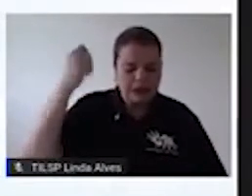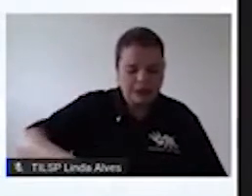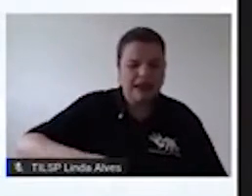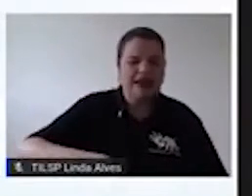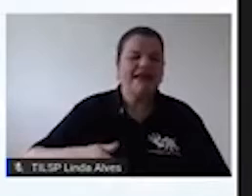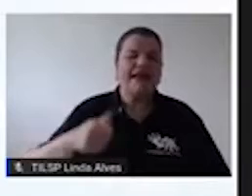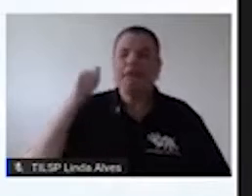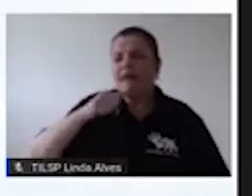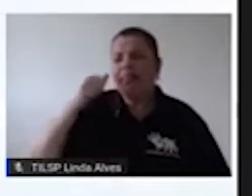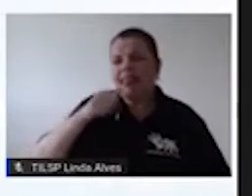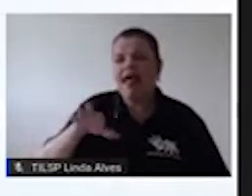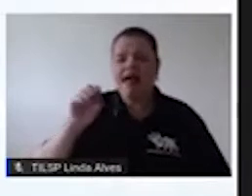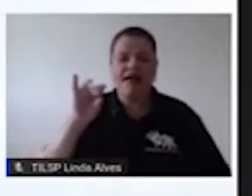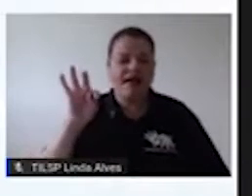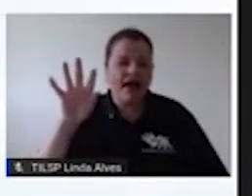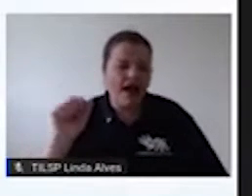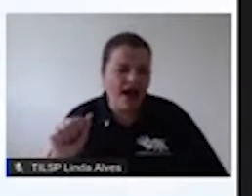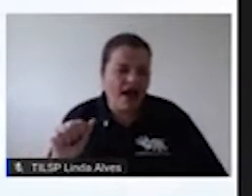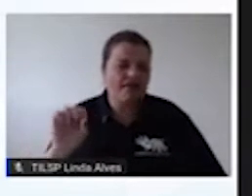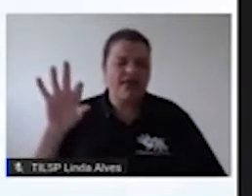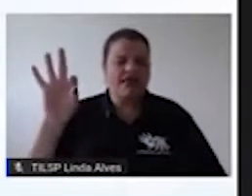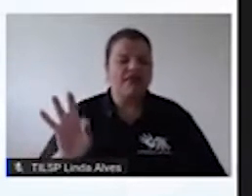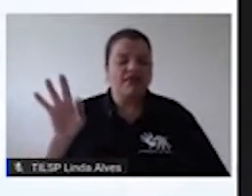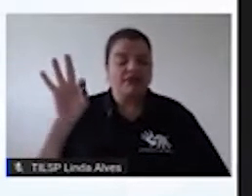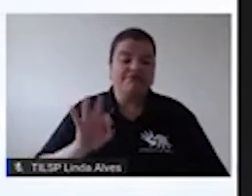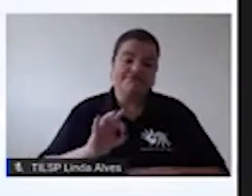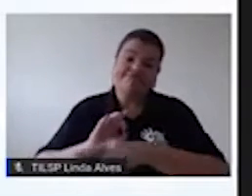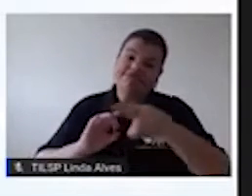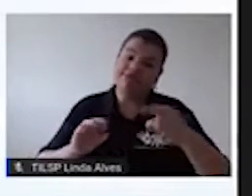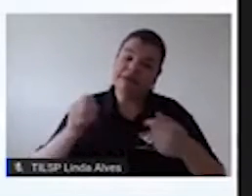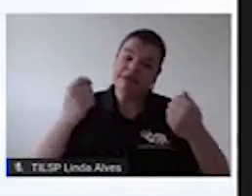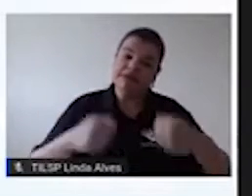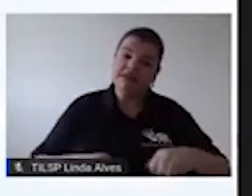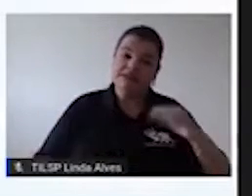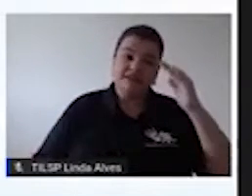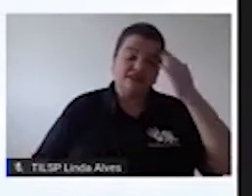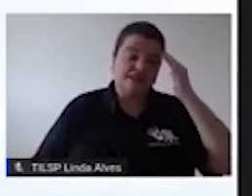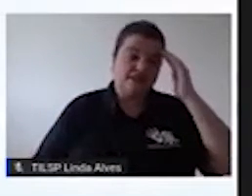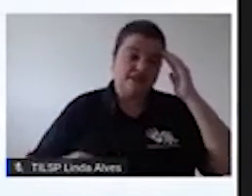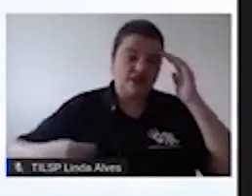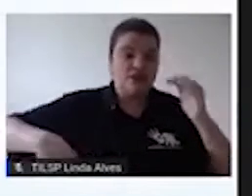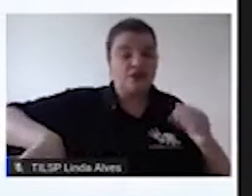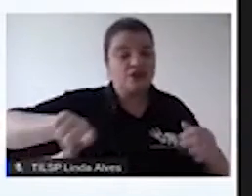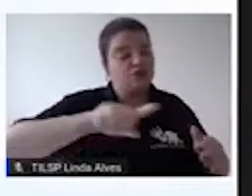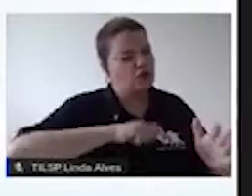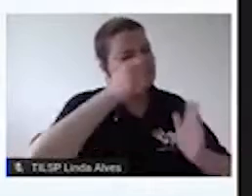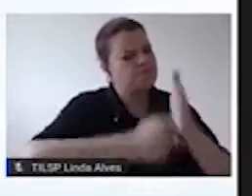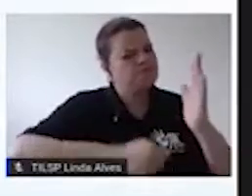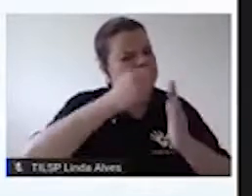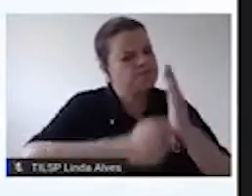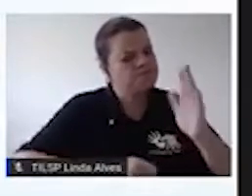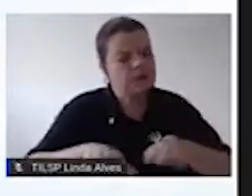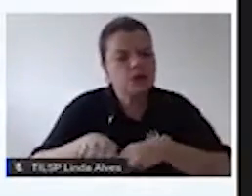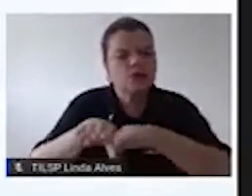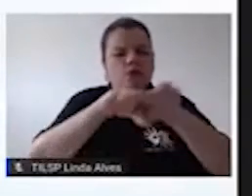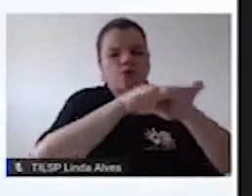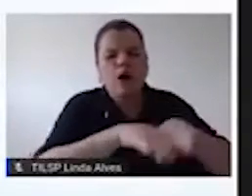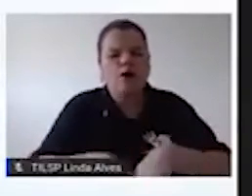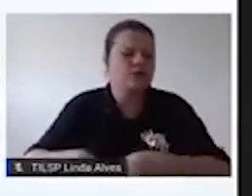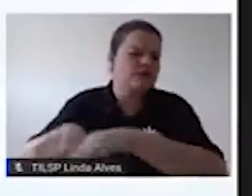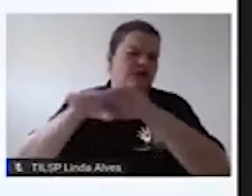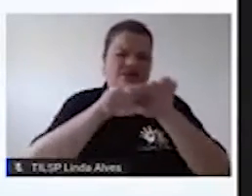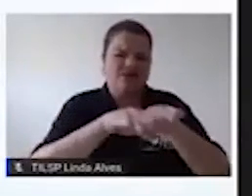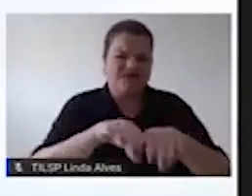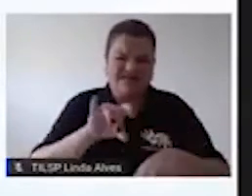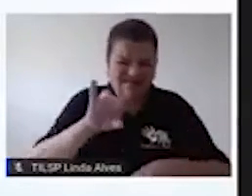cotas. E é preciso entender que quando a gente está fazendo uma discussão de luta de igualdade, nós nunca estamos